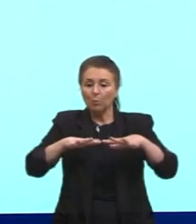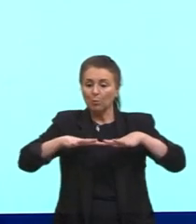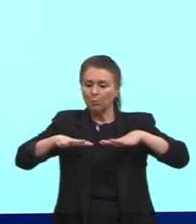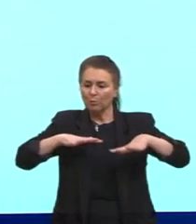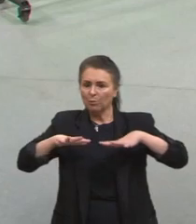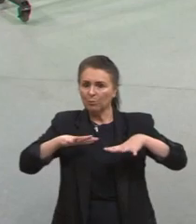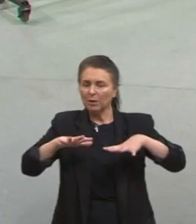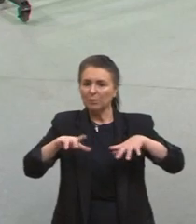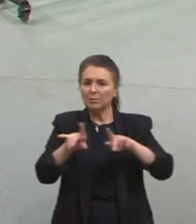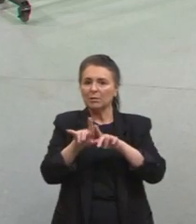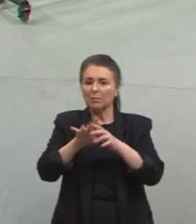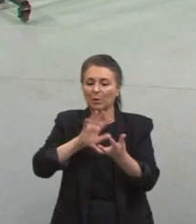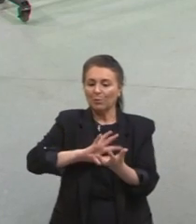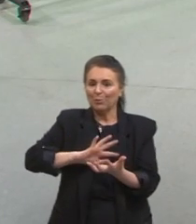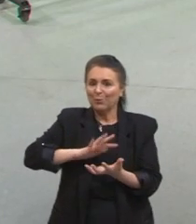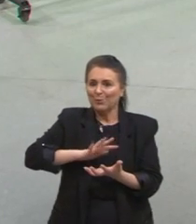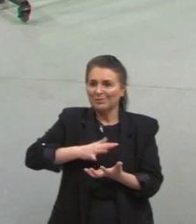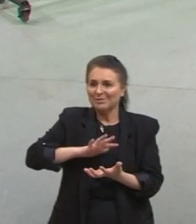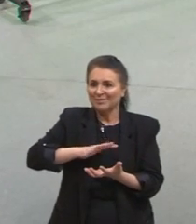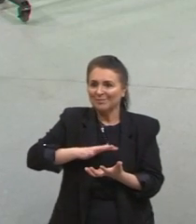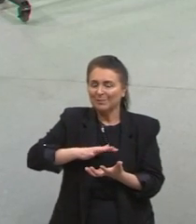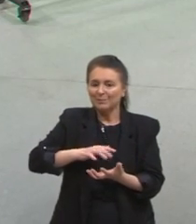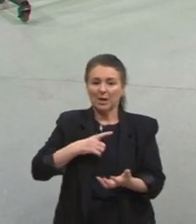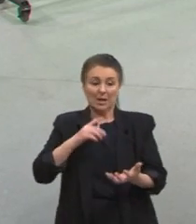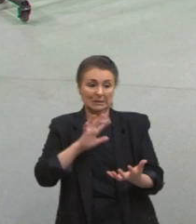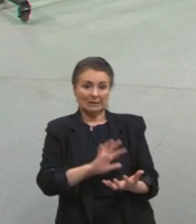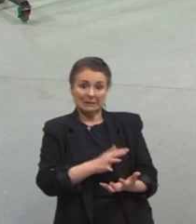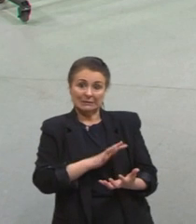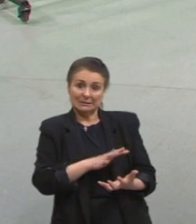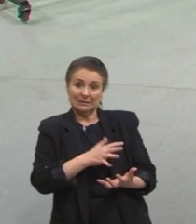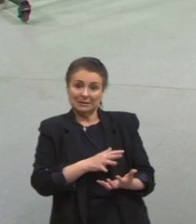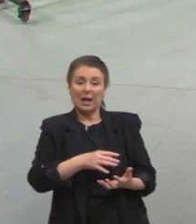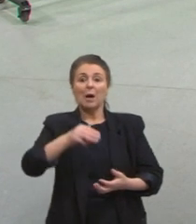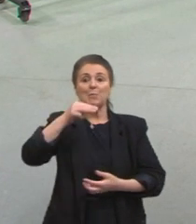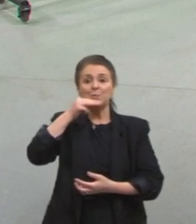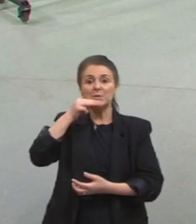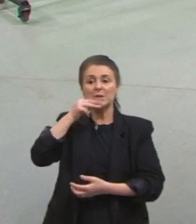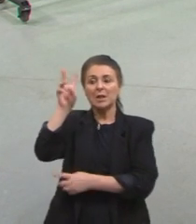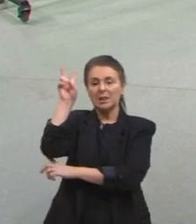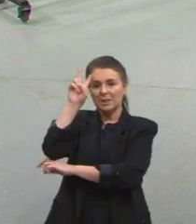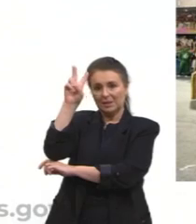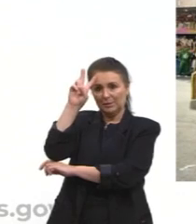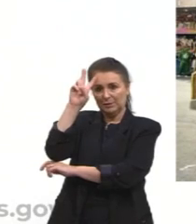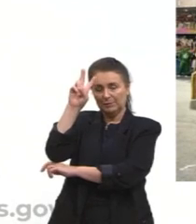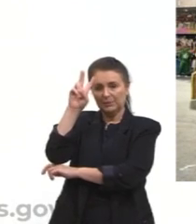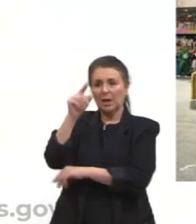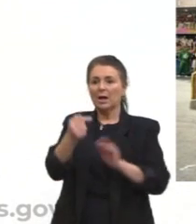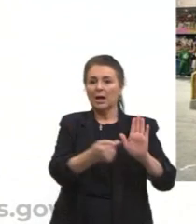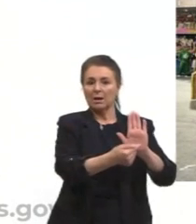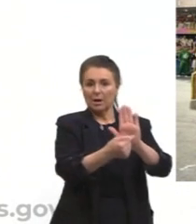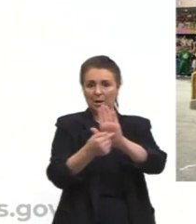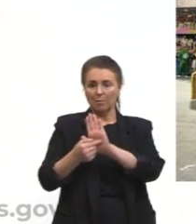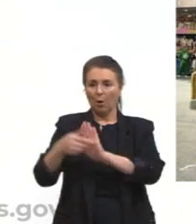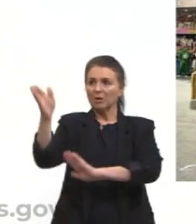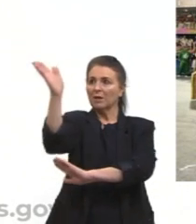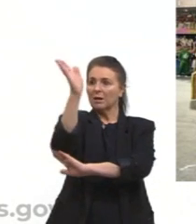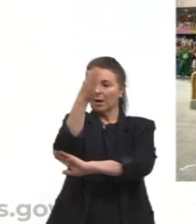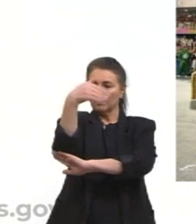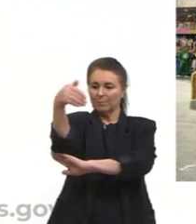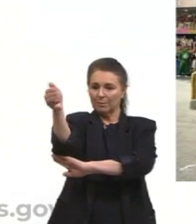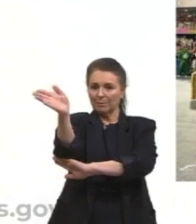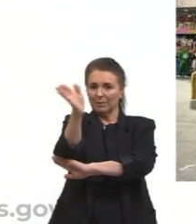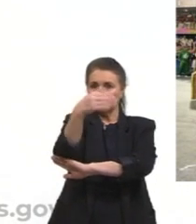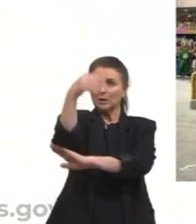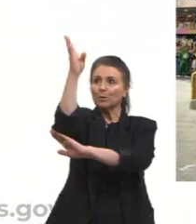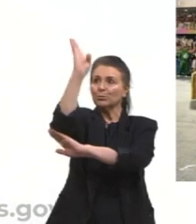e como samba neste samba enredo a mangueira lembra Ela traz aqui a bandeira do Brasil é